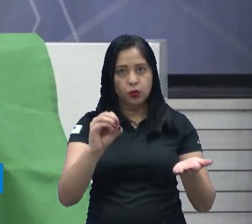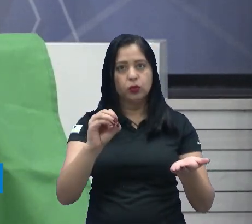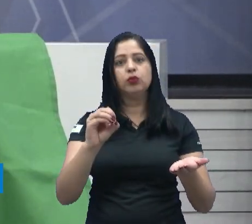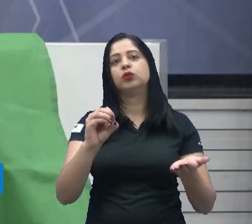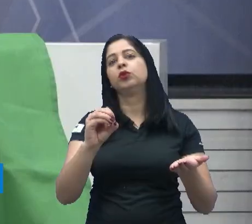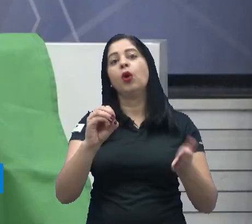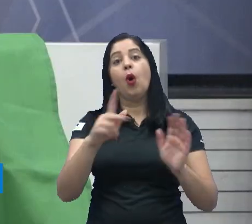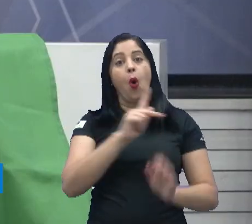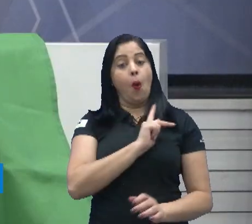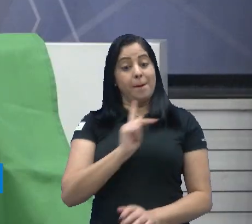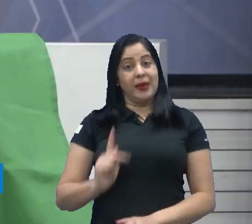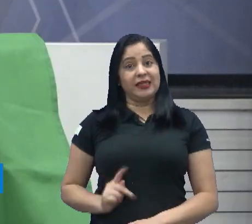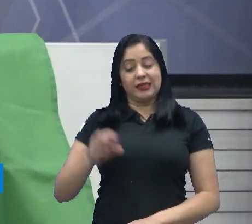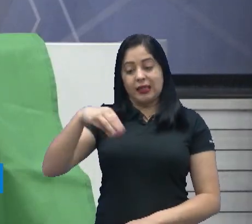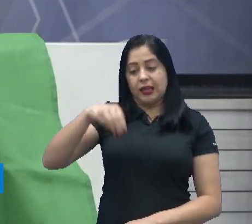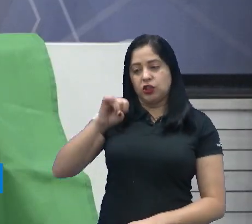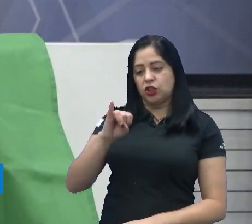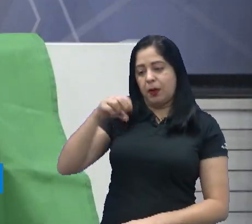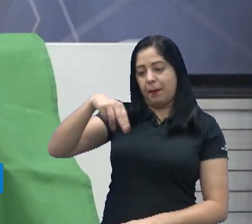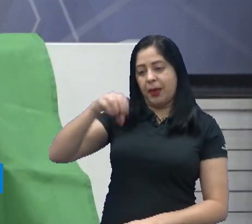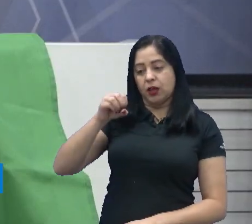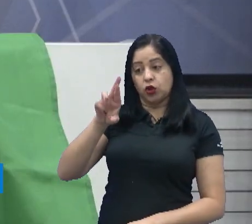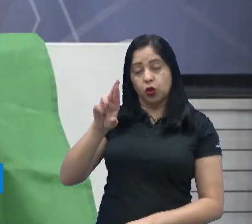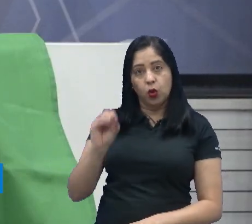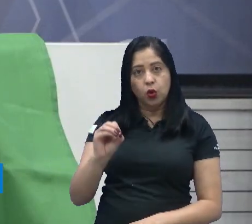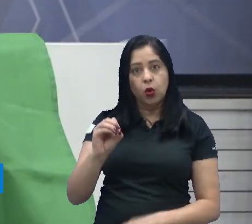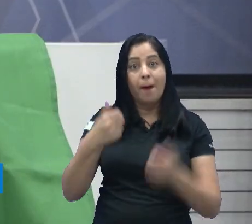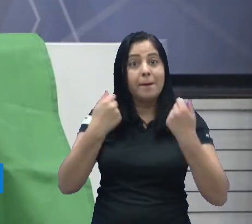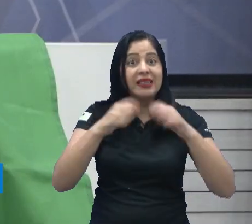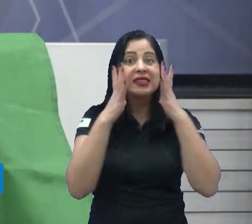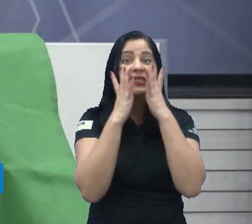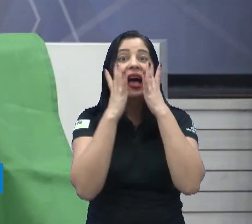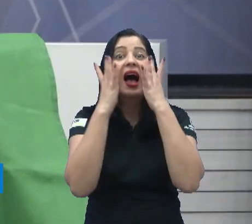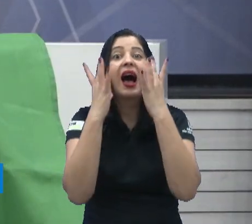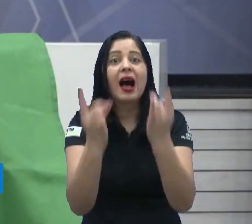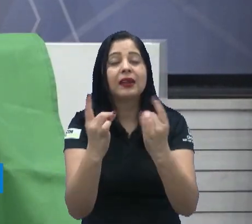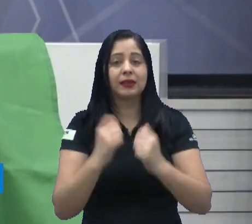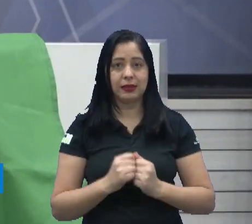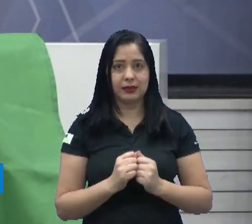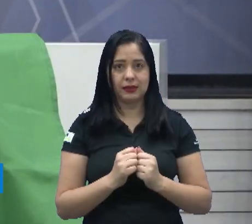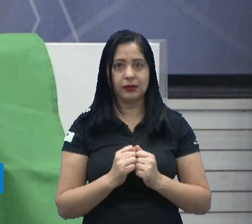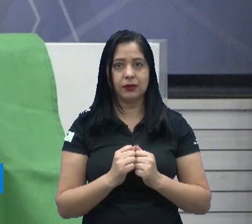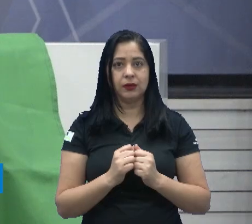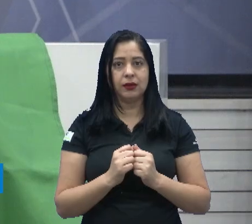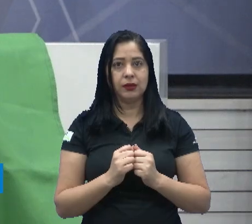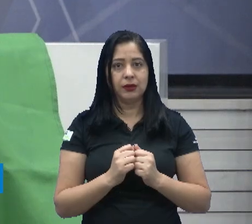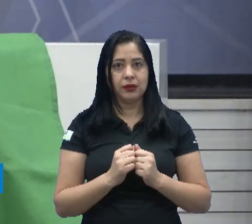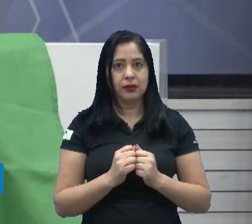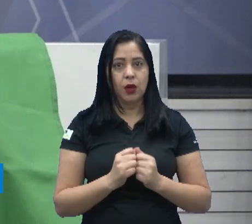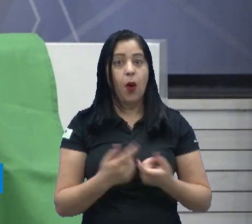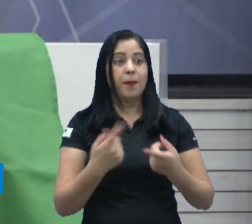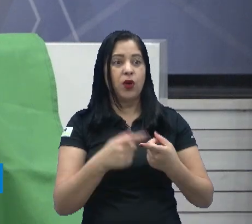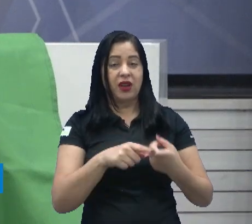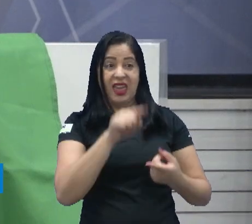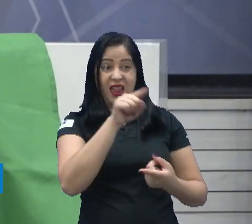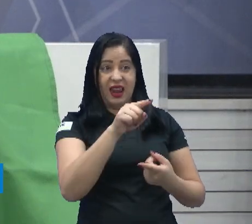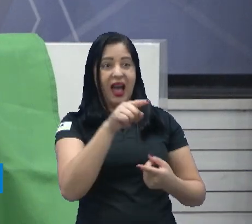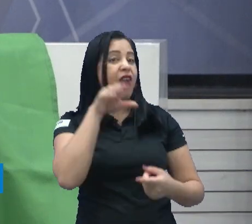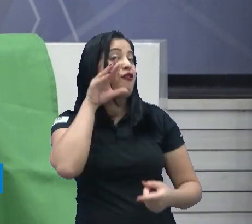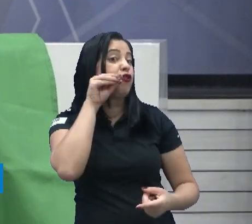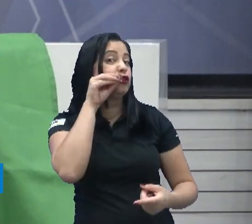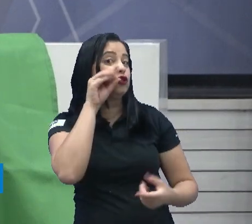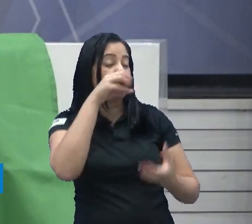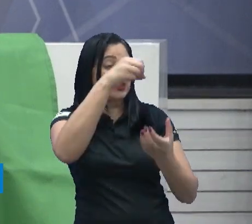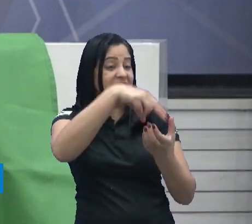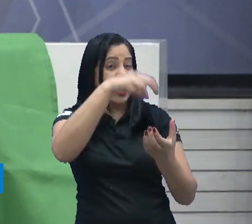Urbã, se atentar com o que está acontecendo onde tem os funcionários da Urbã. Perseguição, assédio moral, falta